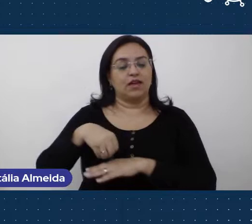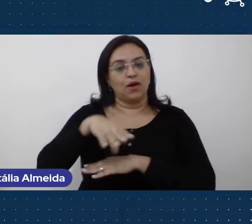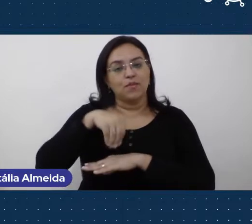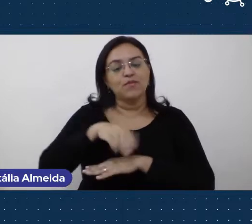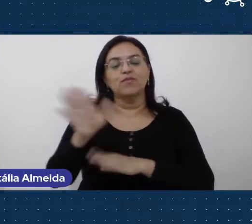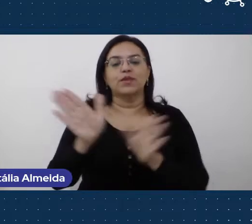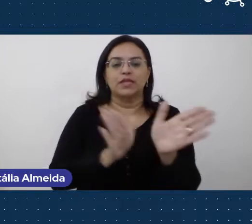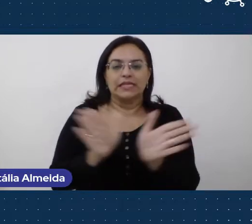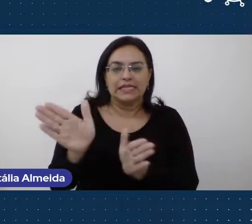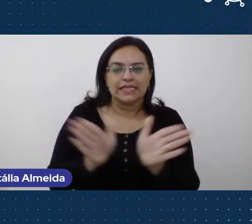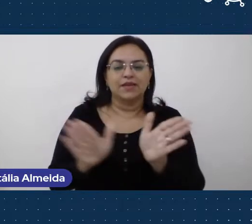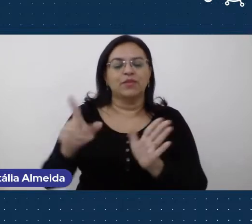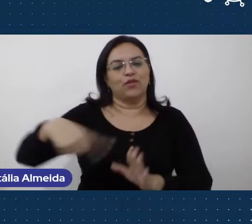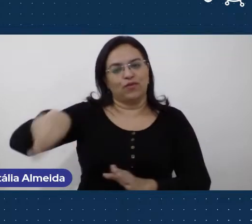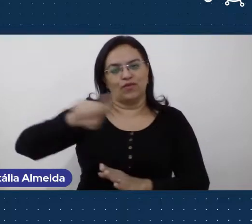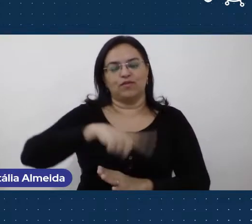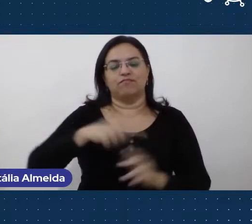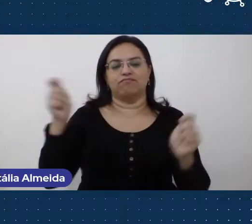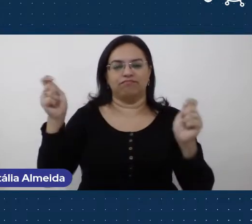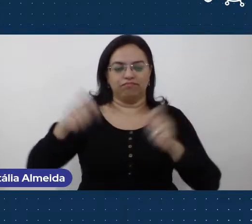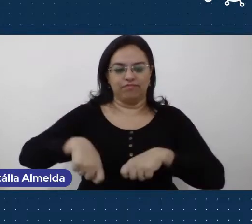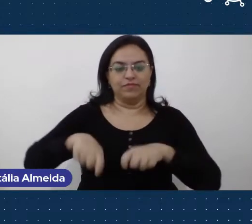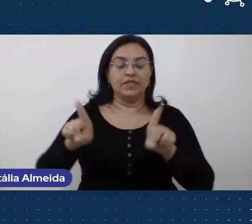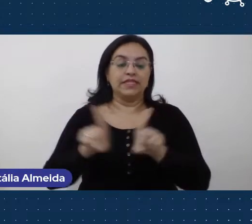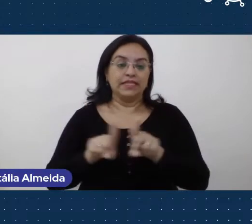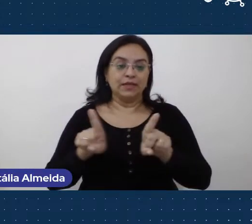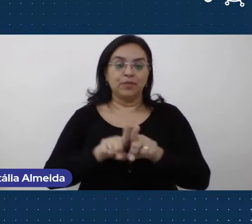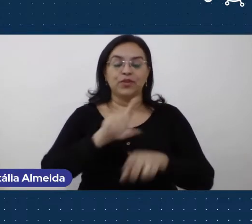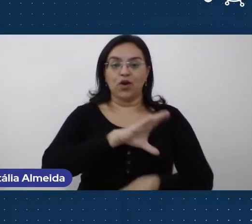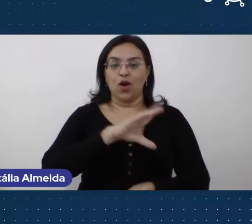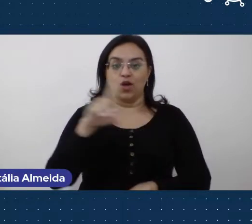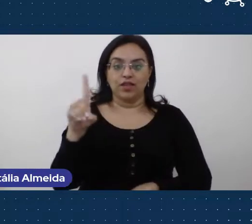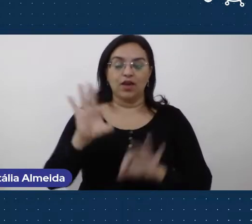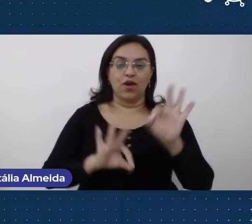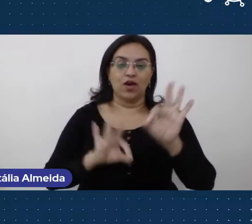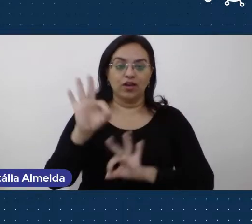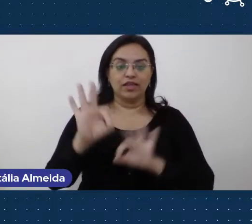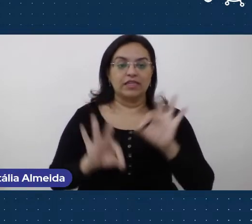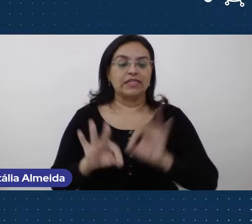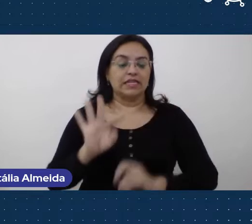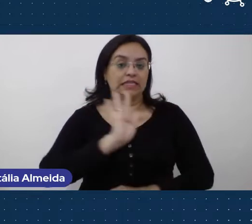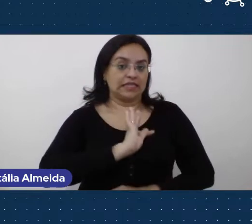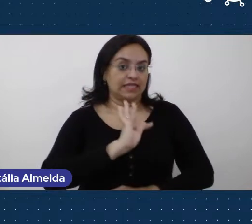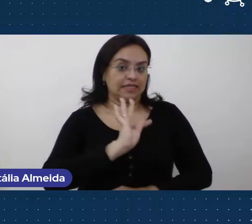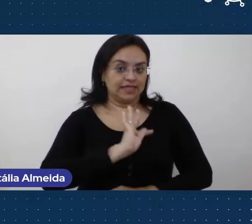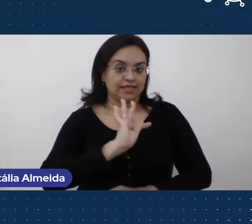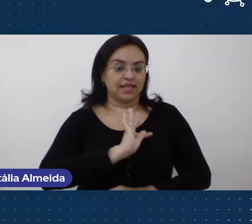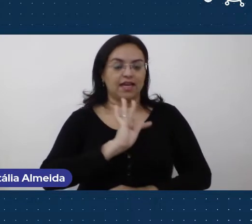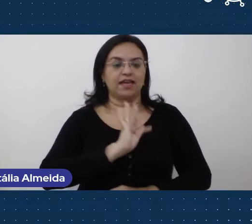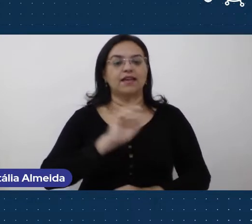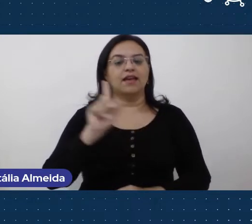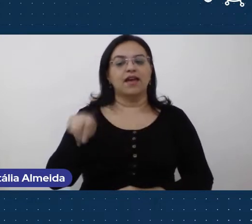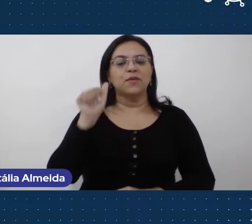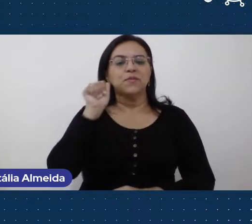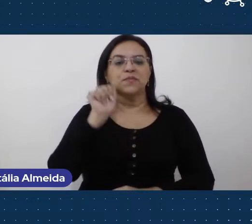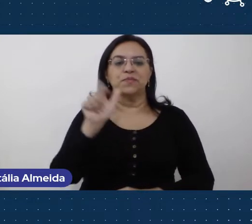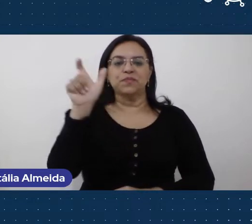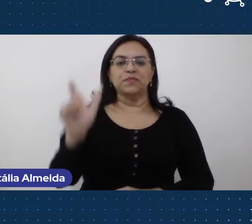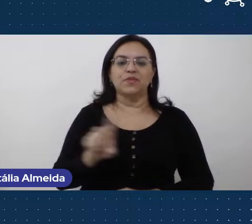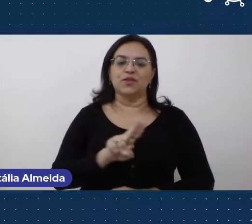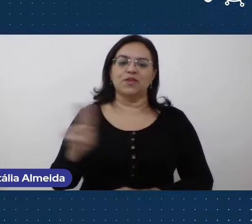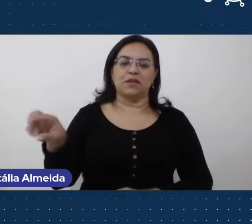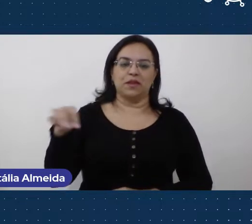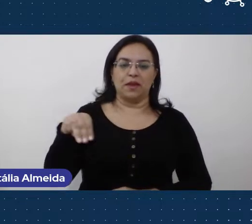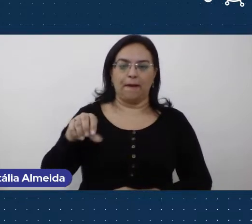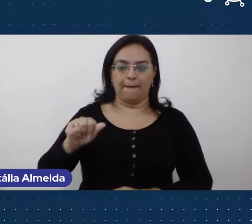todos e todas e todes. Também está na direção técnica a Maria Alice, que é nossa